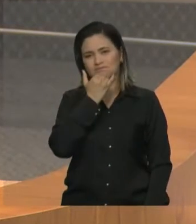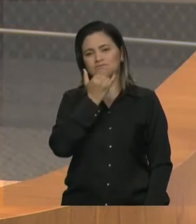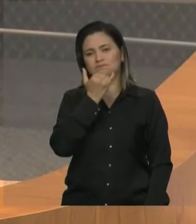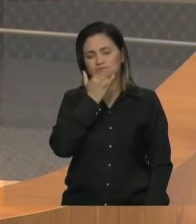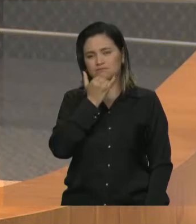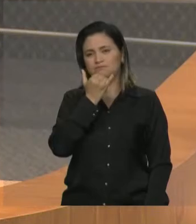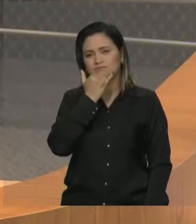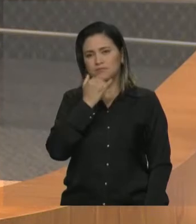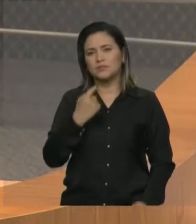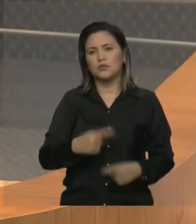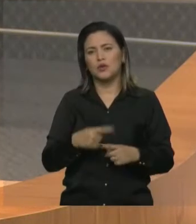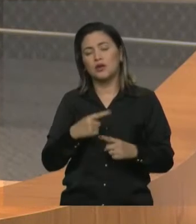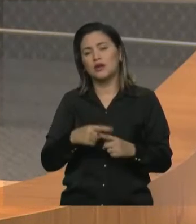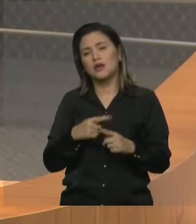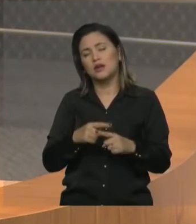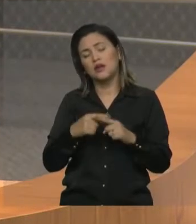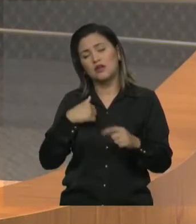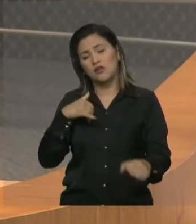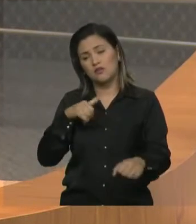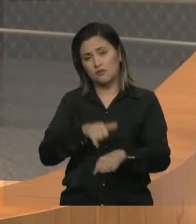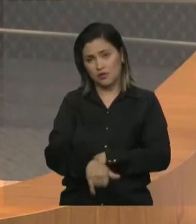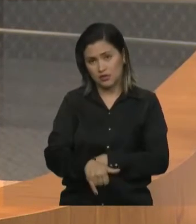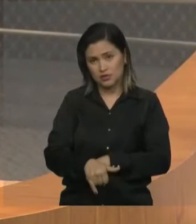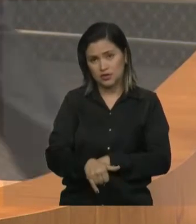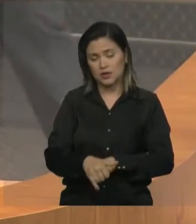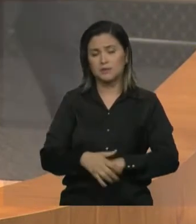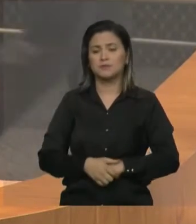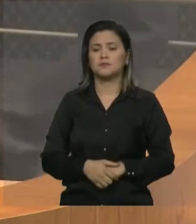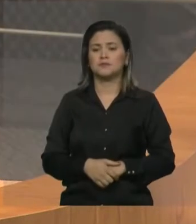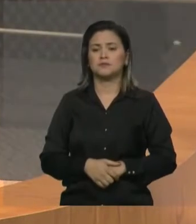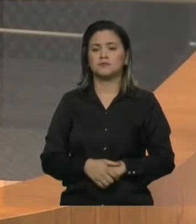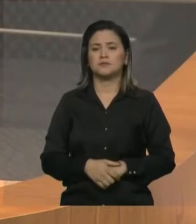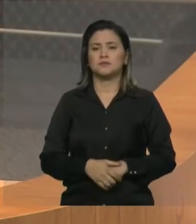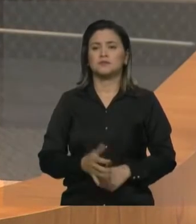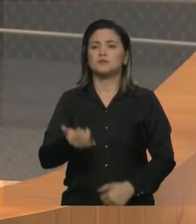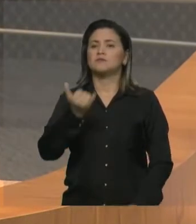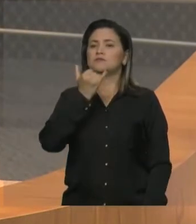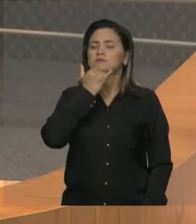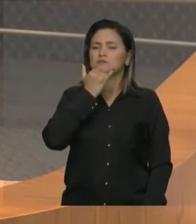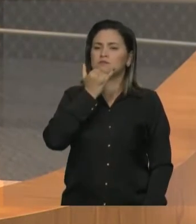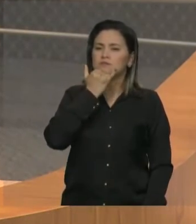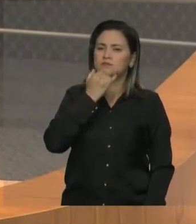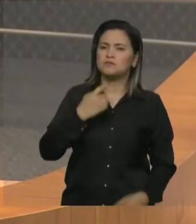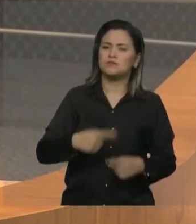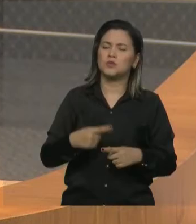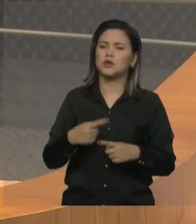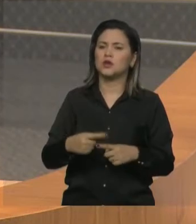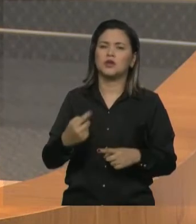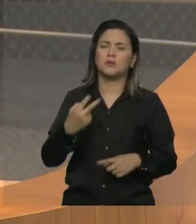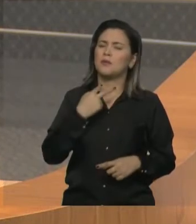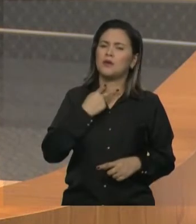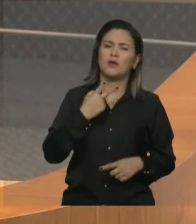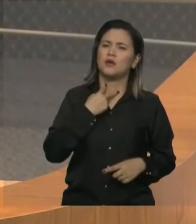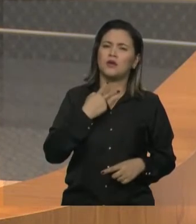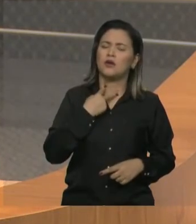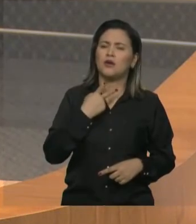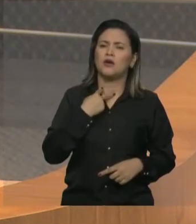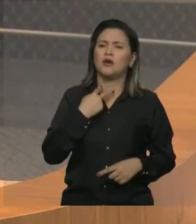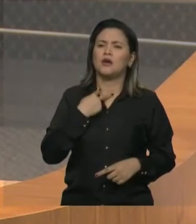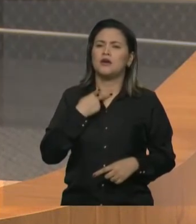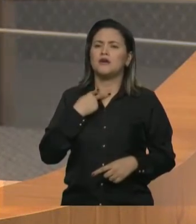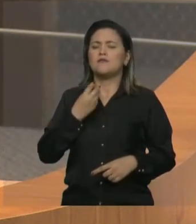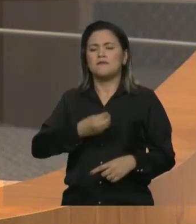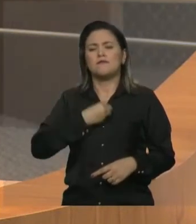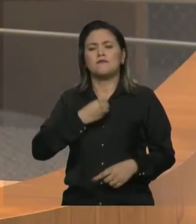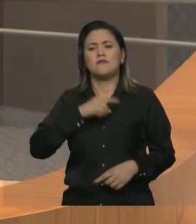pela minha ausência dessas minhas desculpas por não poder estar ali professar a minha fé declarar meu apoio para você